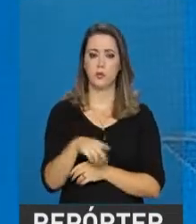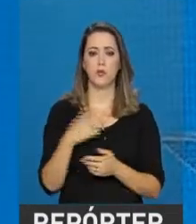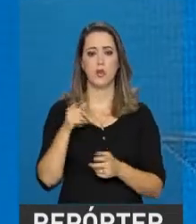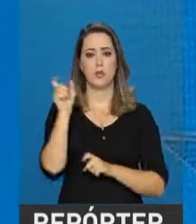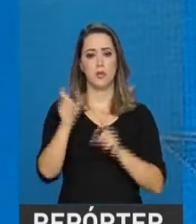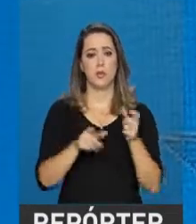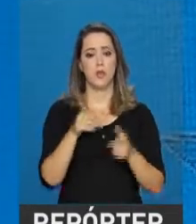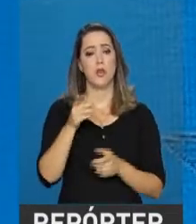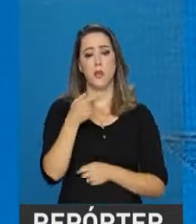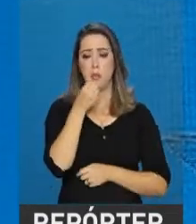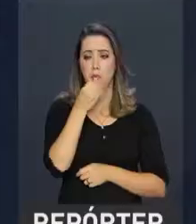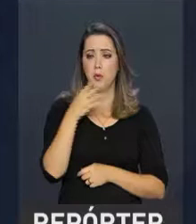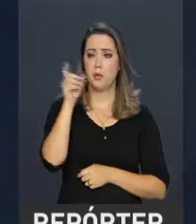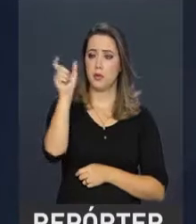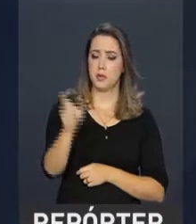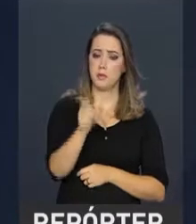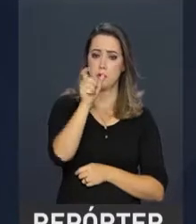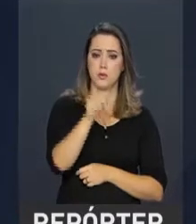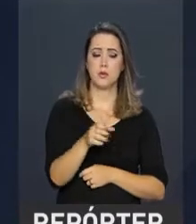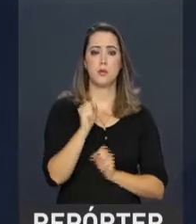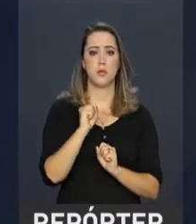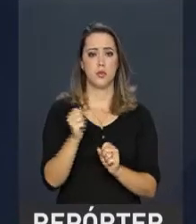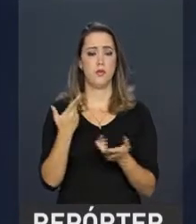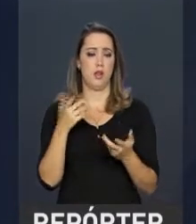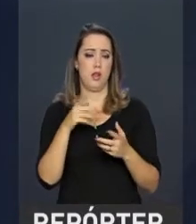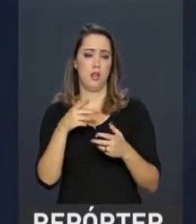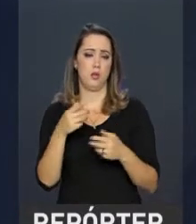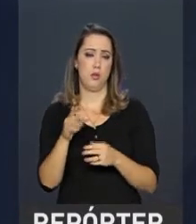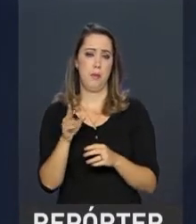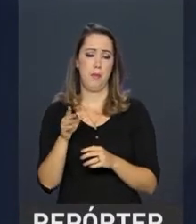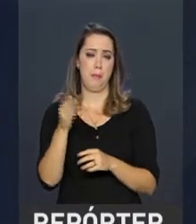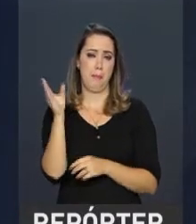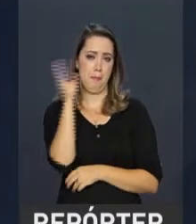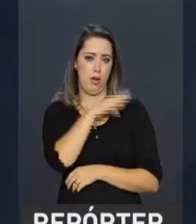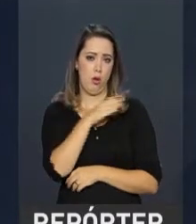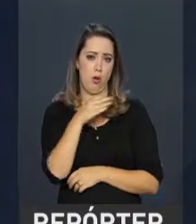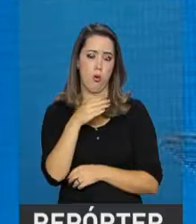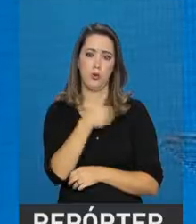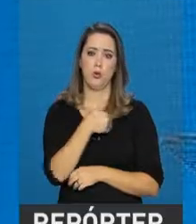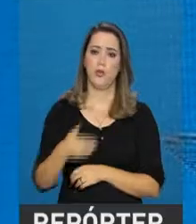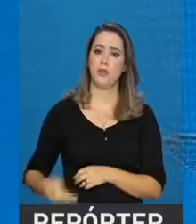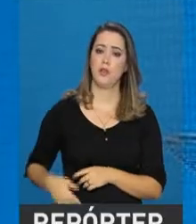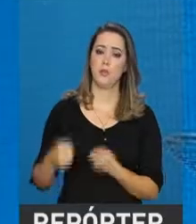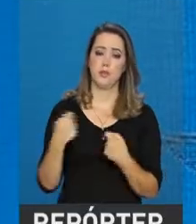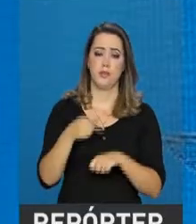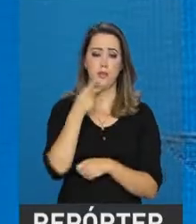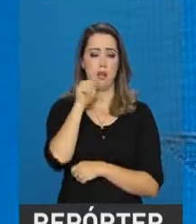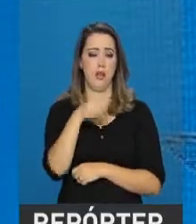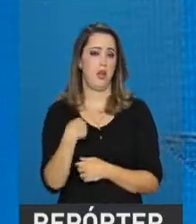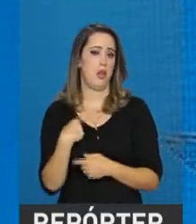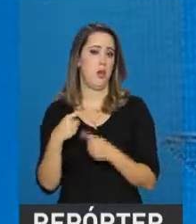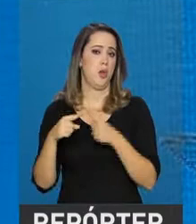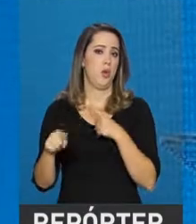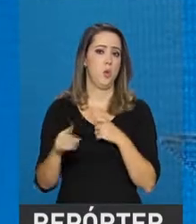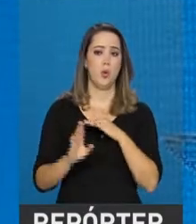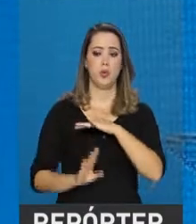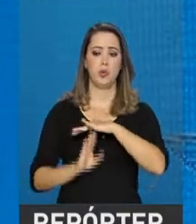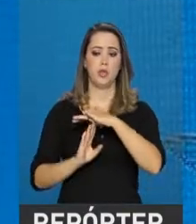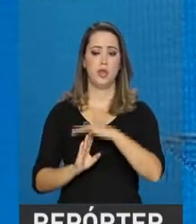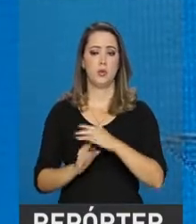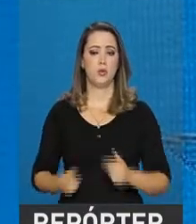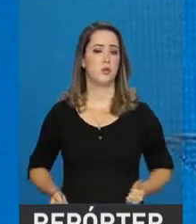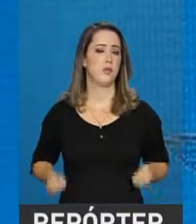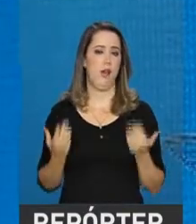quem quiser contestar as obras do governo terá que dizer o seguinte olha aqui eu sou contra o teto dos gastos